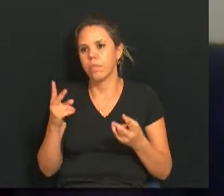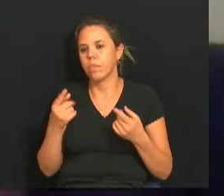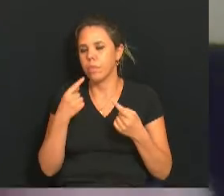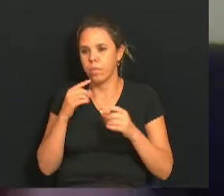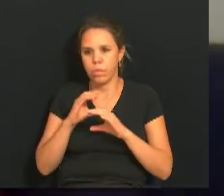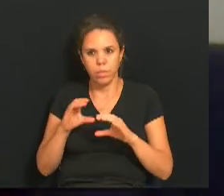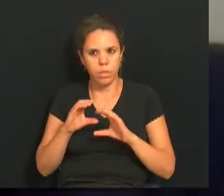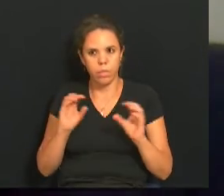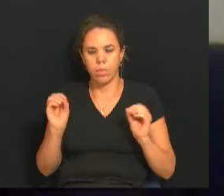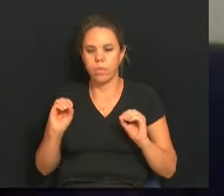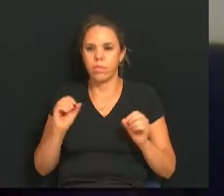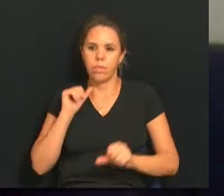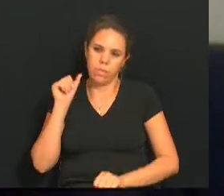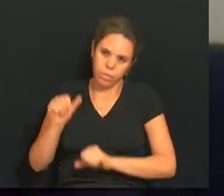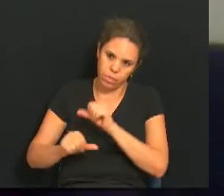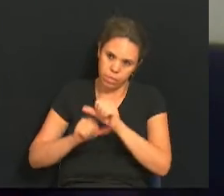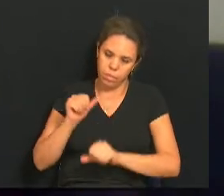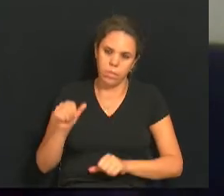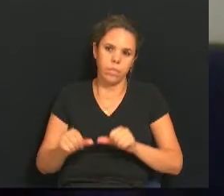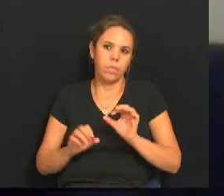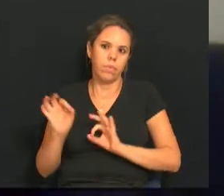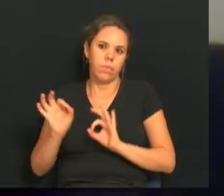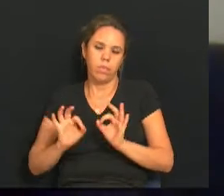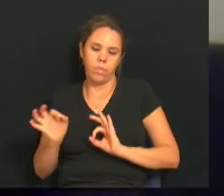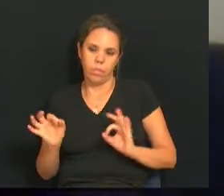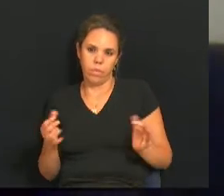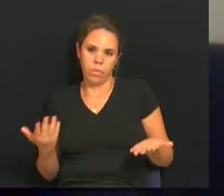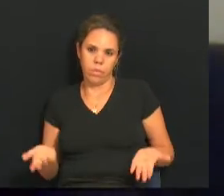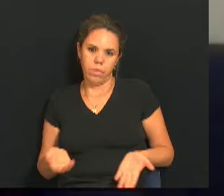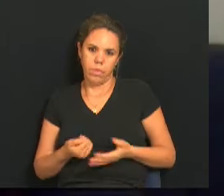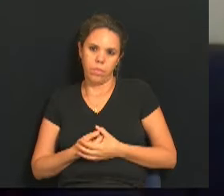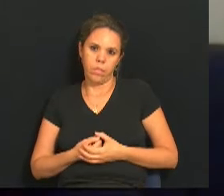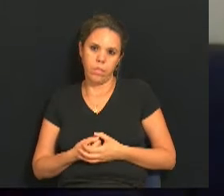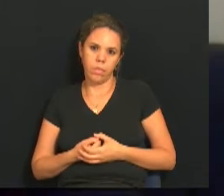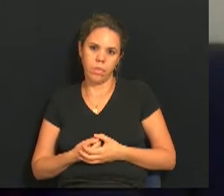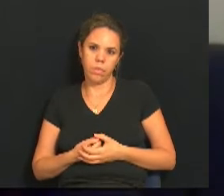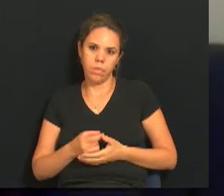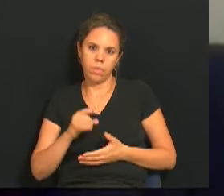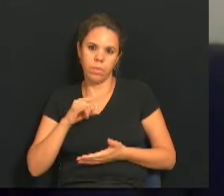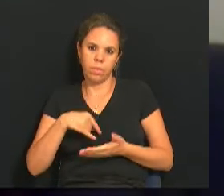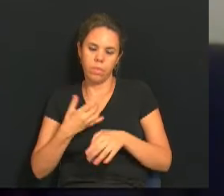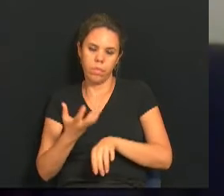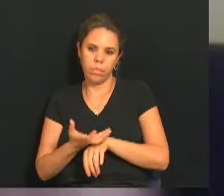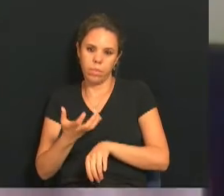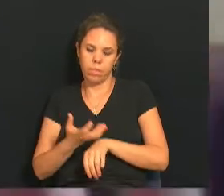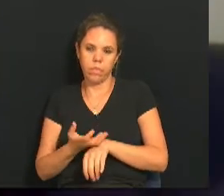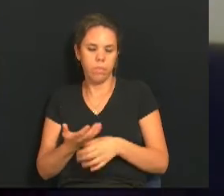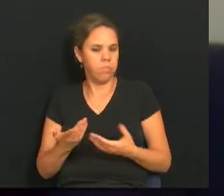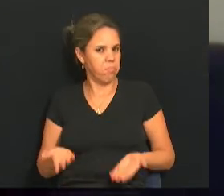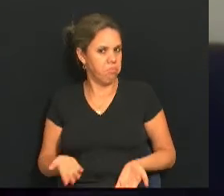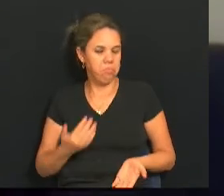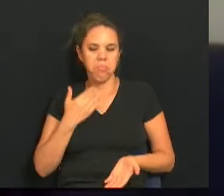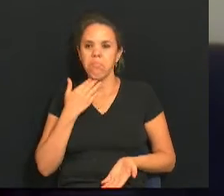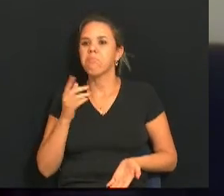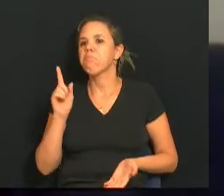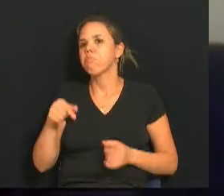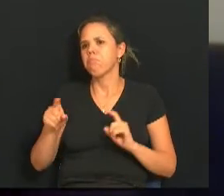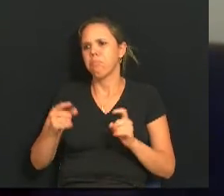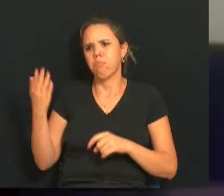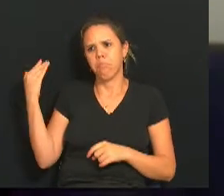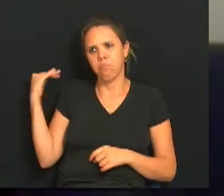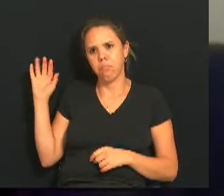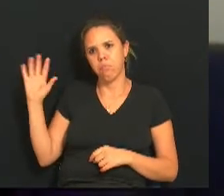de uma alteração da forma de organização curricular dessas escolas. Também nessa audiência acontece